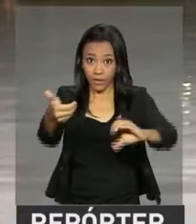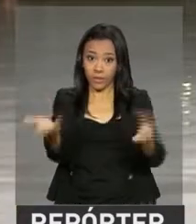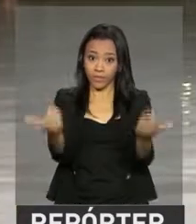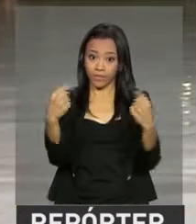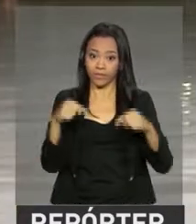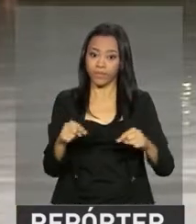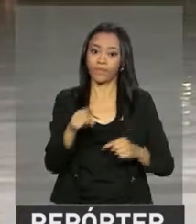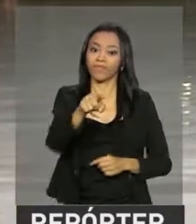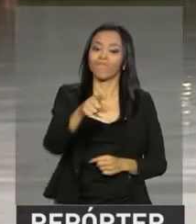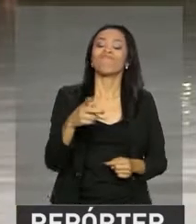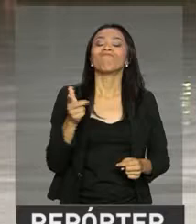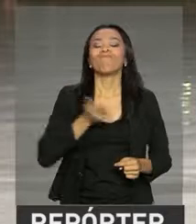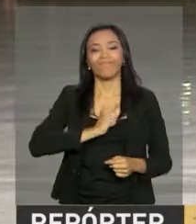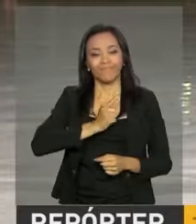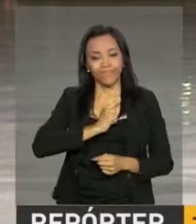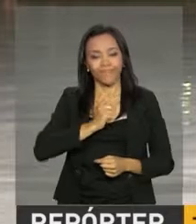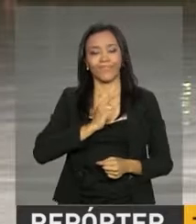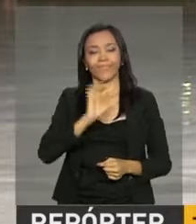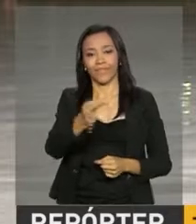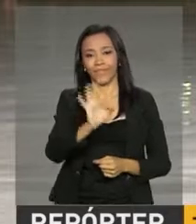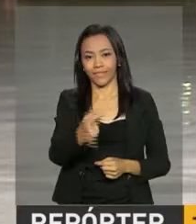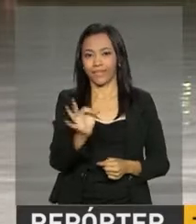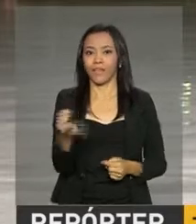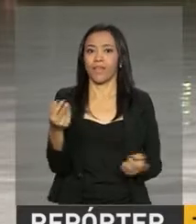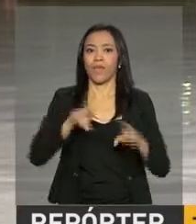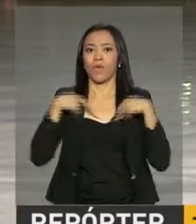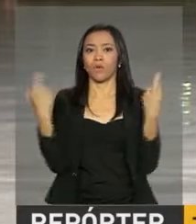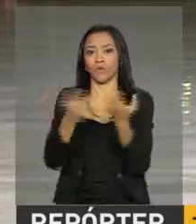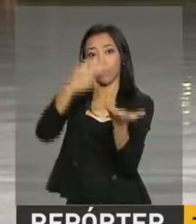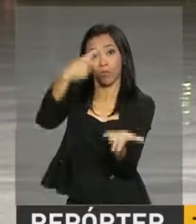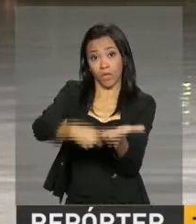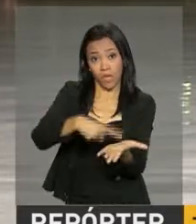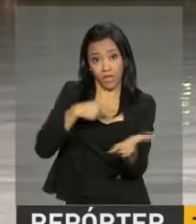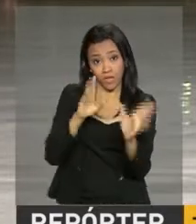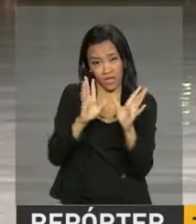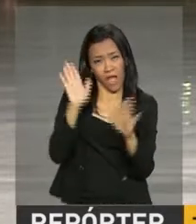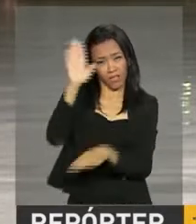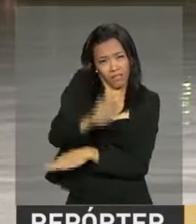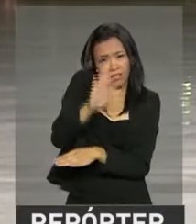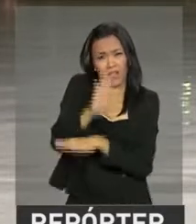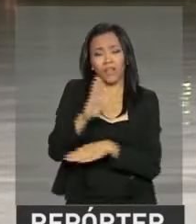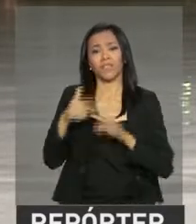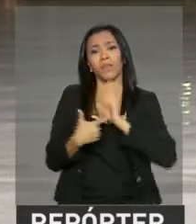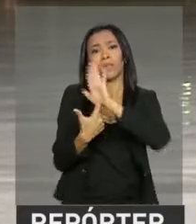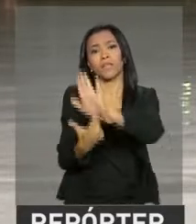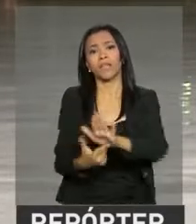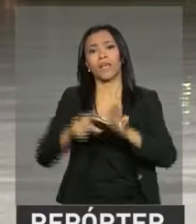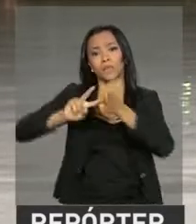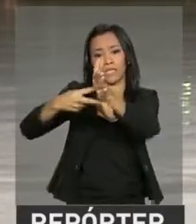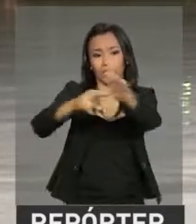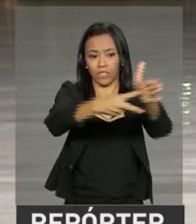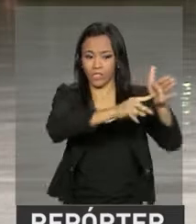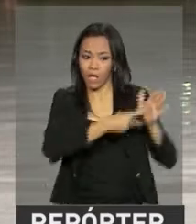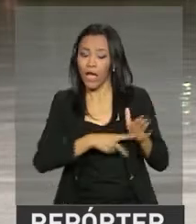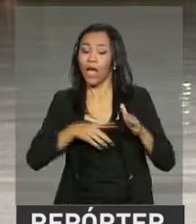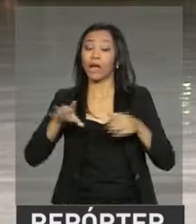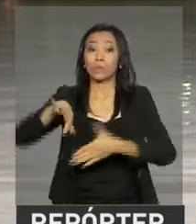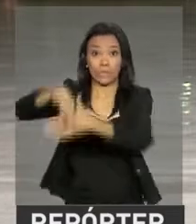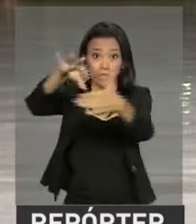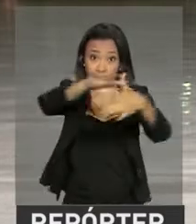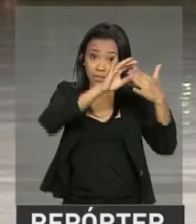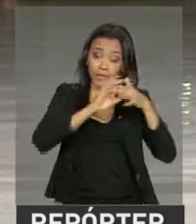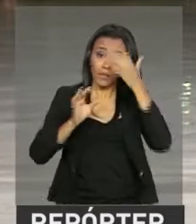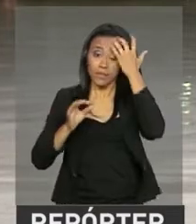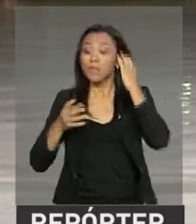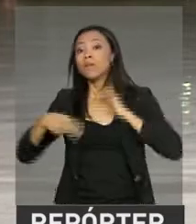presidente Michel Temer tem reuniões marcadas no fim do dia para apresentar aos líderes partidários e às centrais sindicais as propostas de reforma da